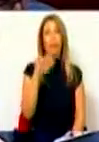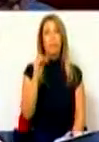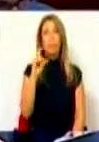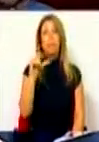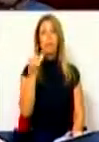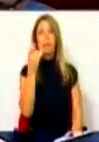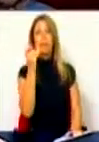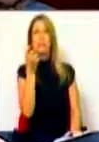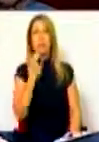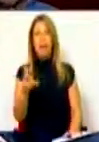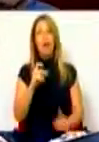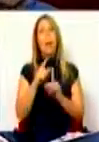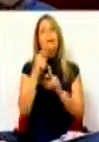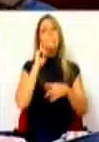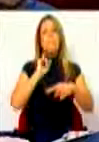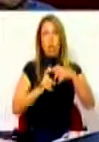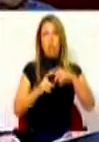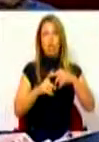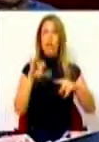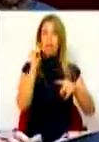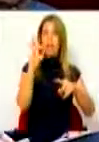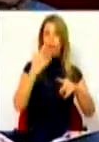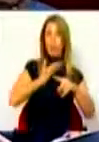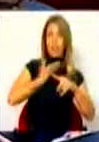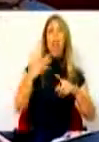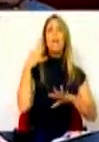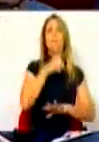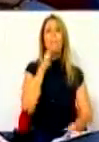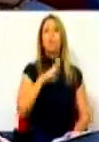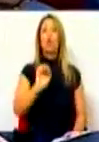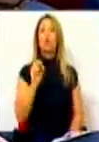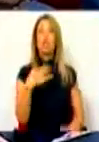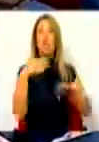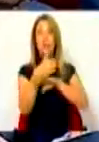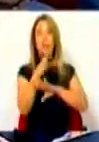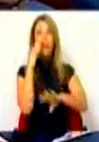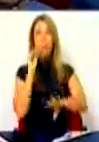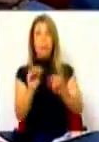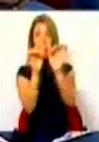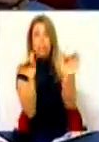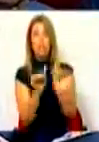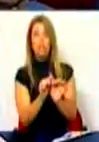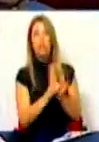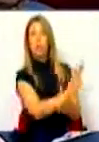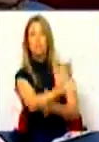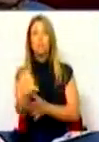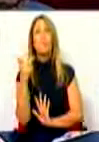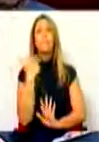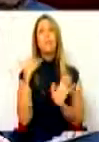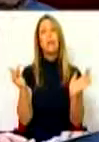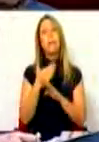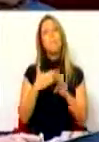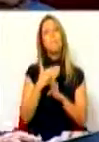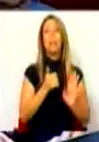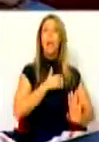da IFD, está também a fazer chegar 1.000 milhões de euros através do sistema bancário às pequenas e médias empresas. É uma falha de mercado